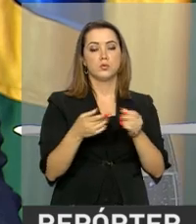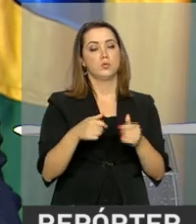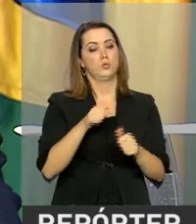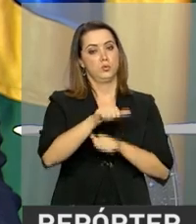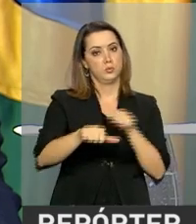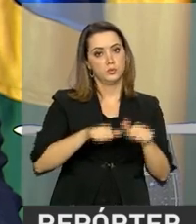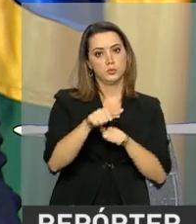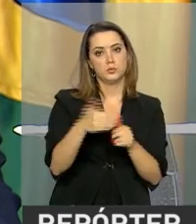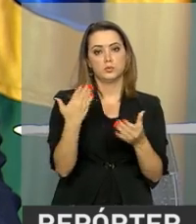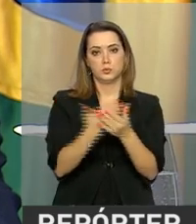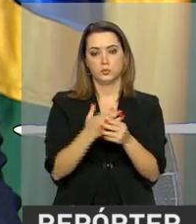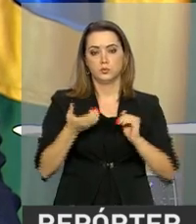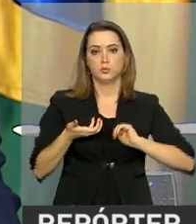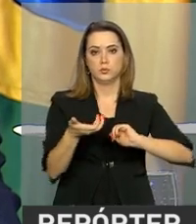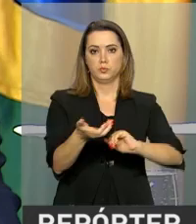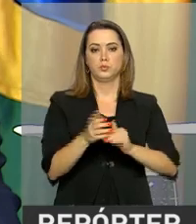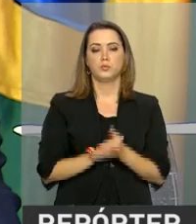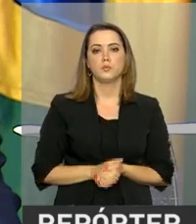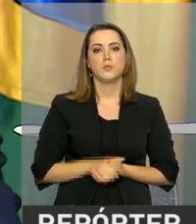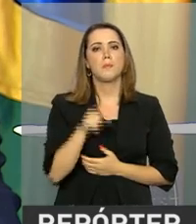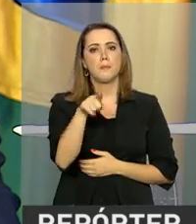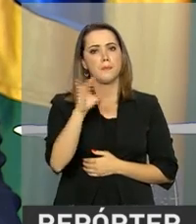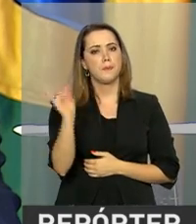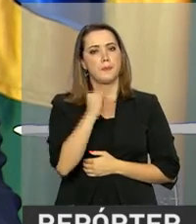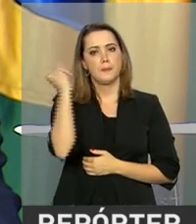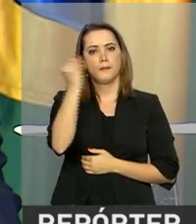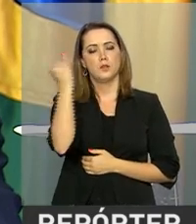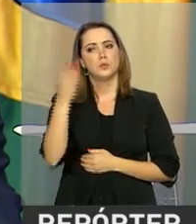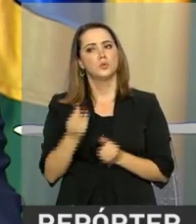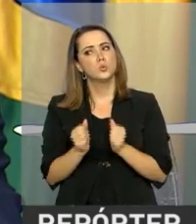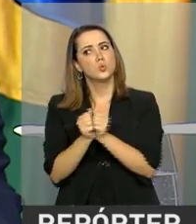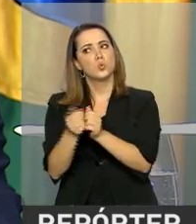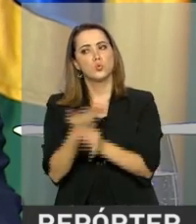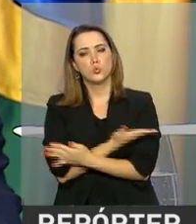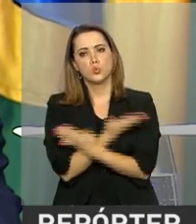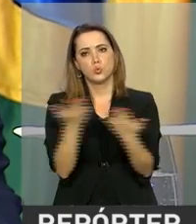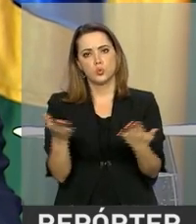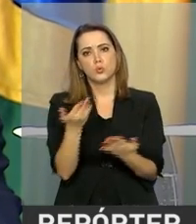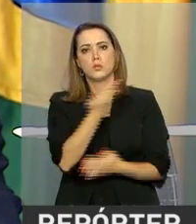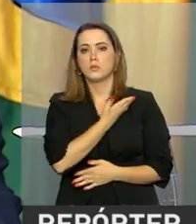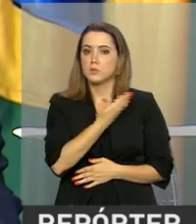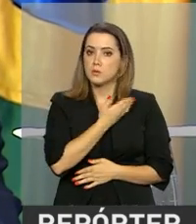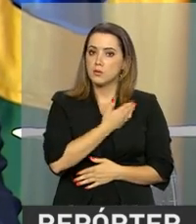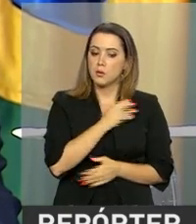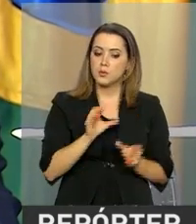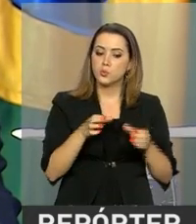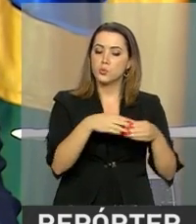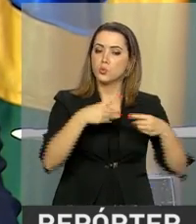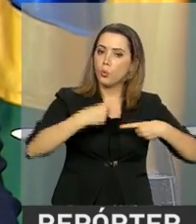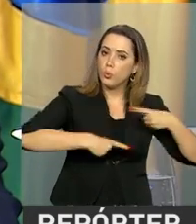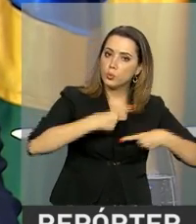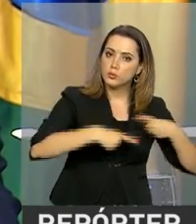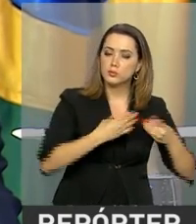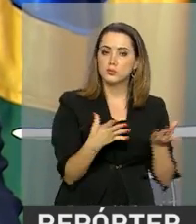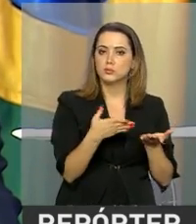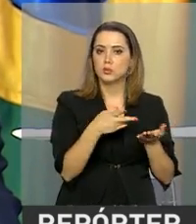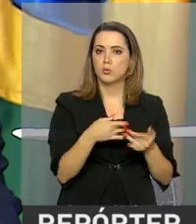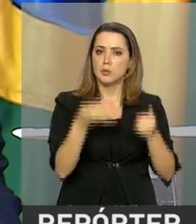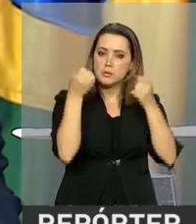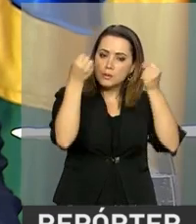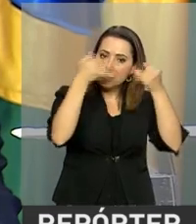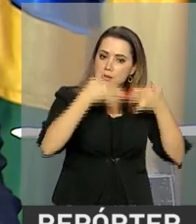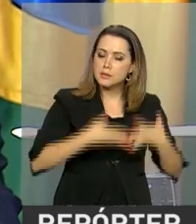É fundamental que, junto aos seus colegas dos partidos políticos, preguem a necessidade